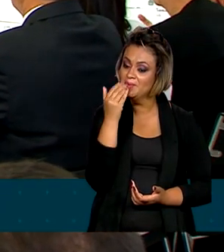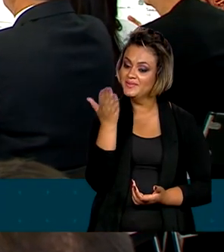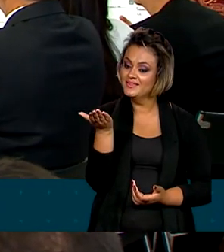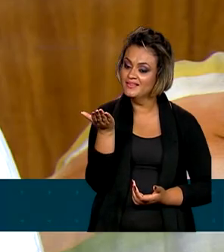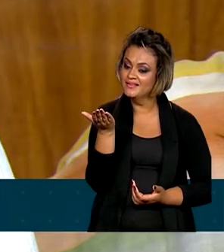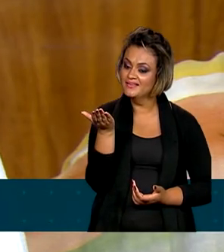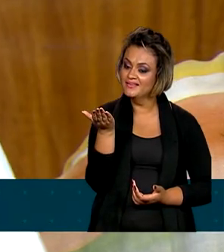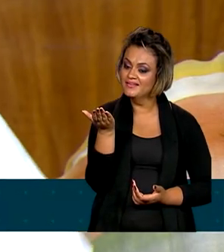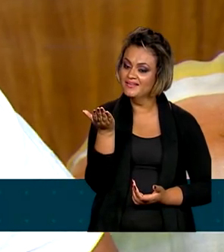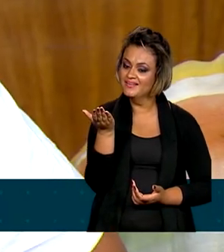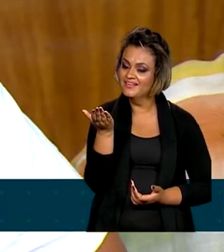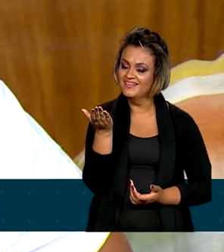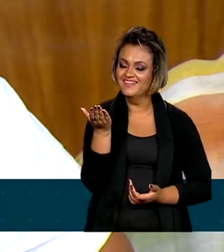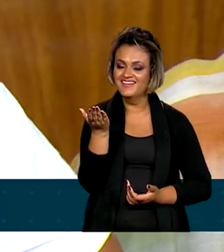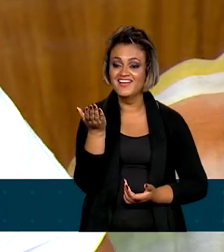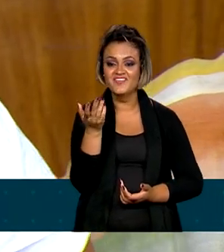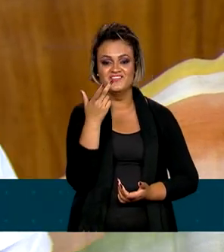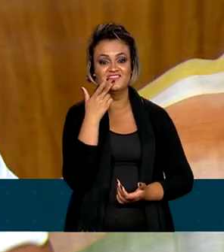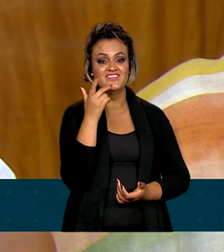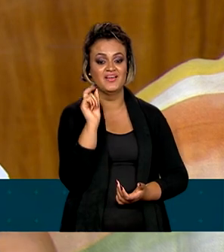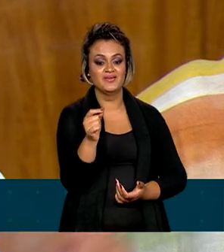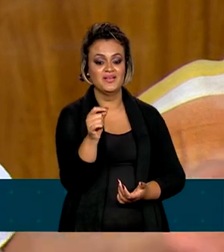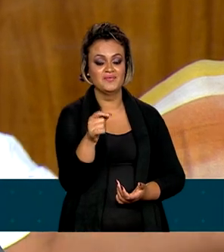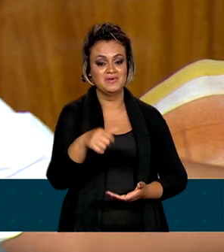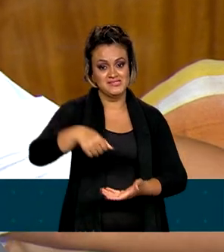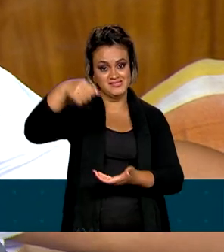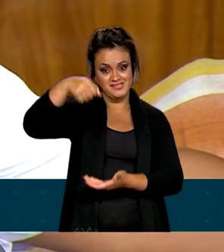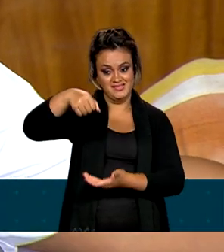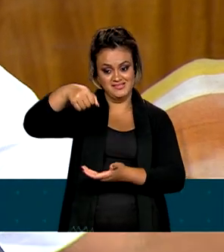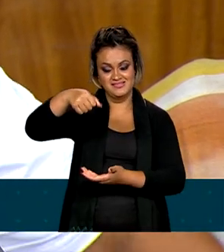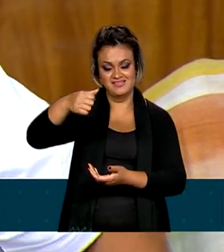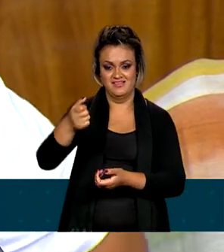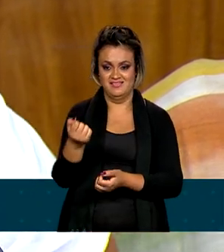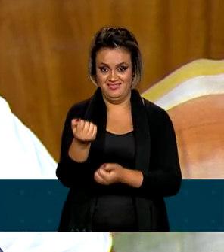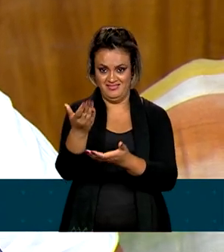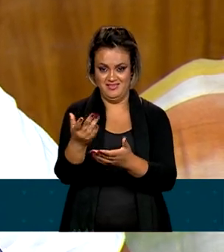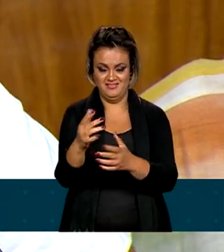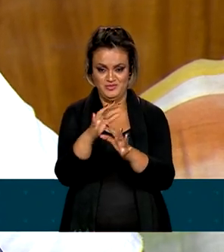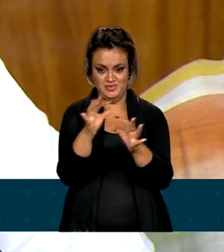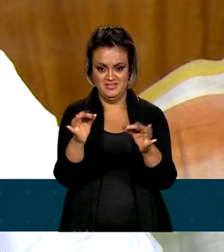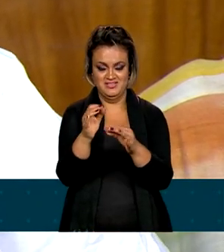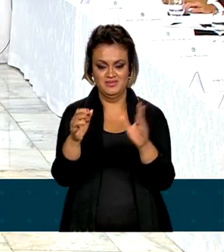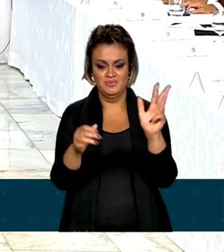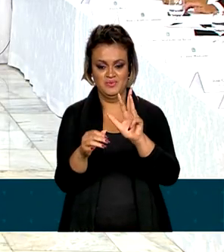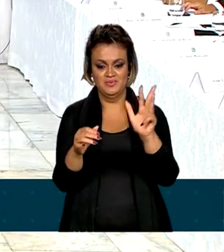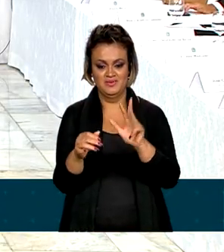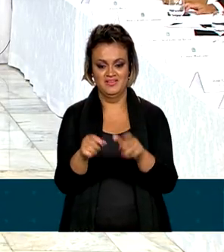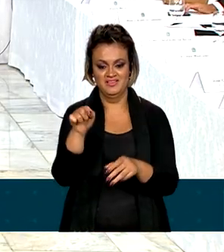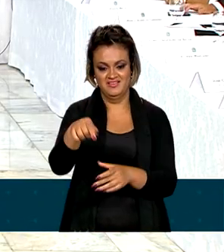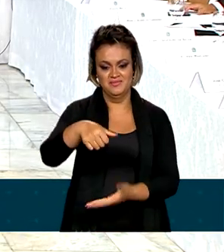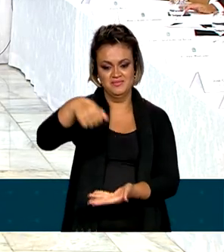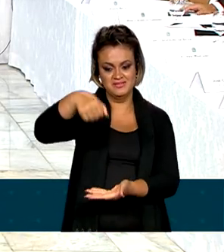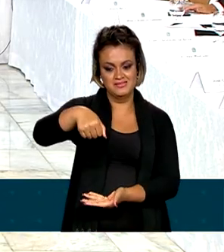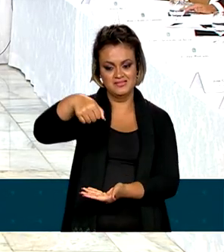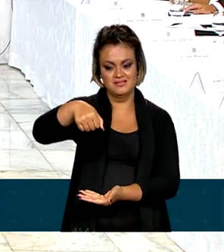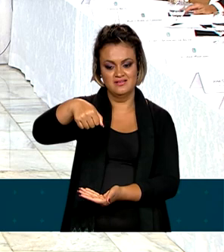E a merenda? Eu quero entregar também uma cesta para o presidente, né? Trouxe aí umas...